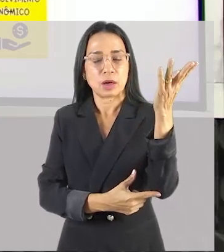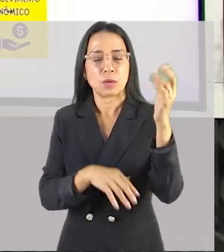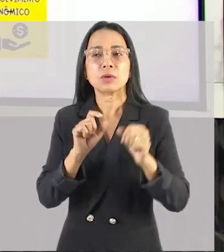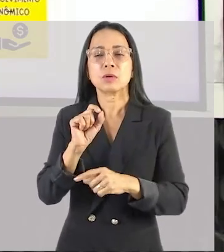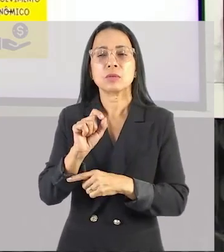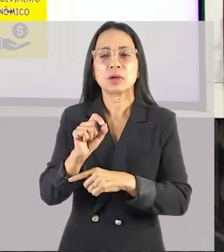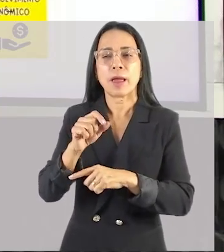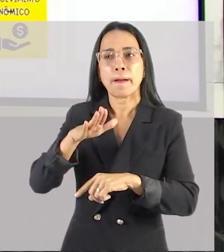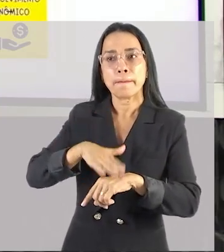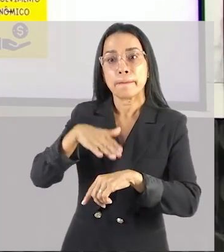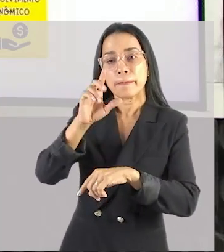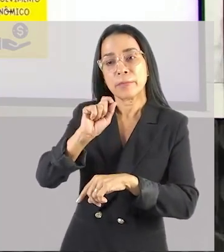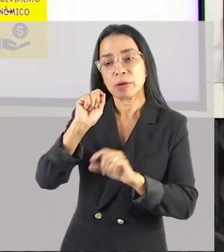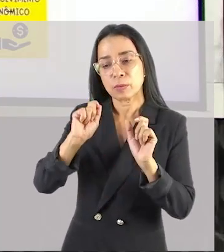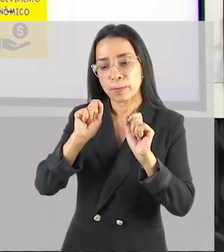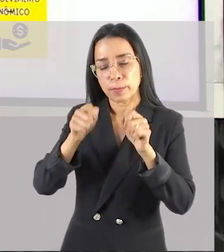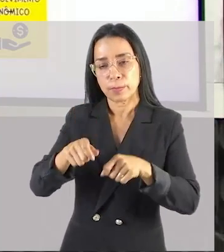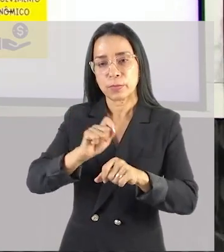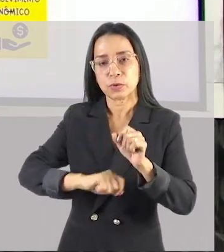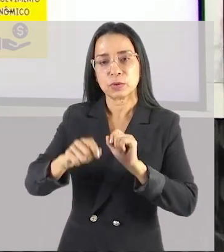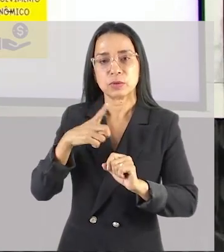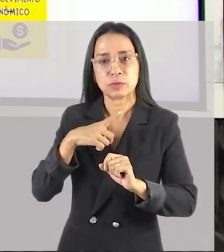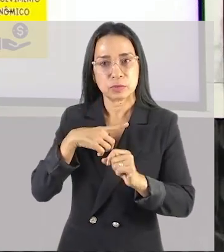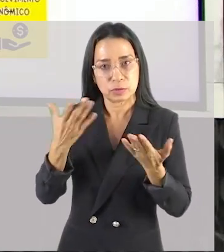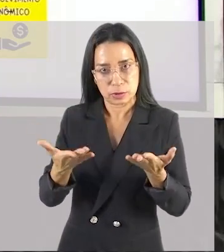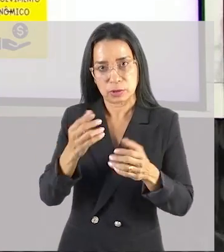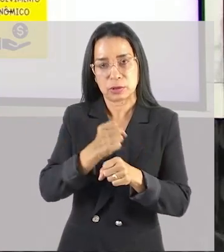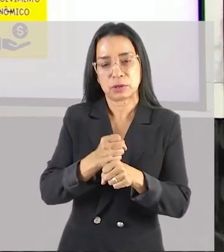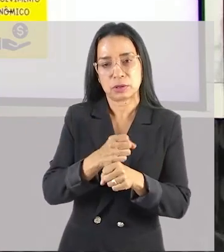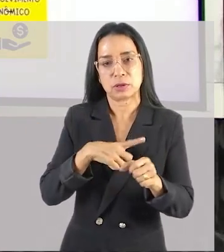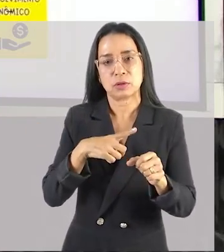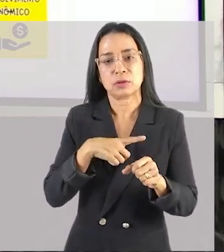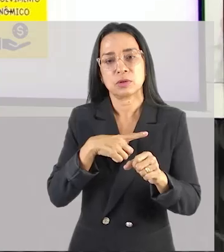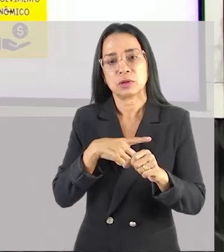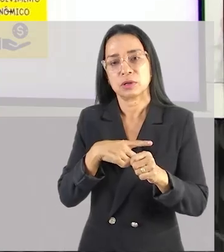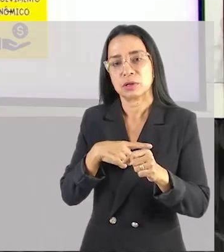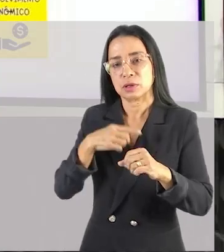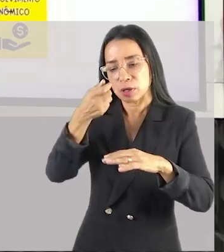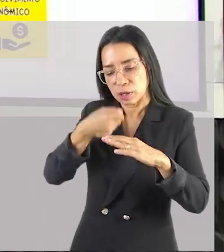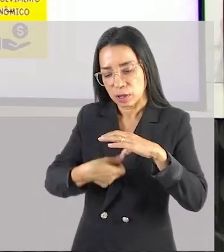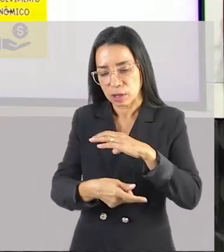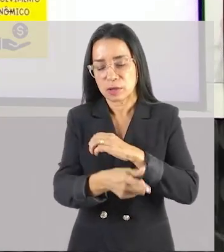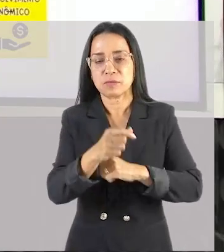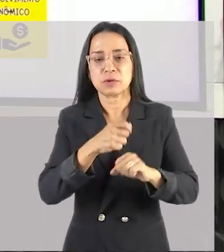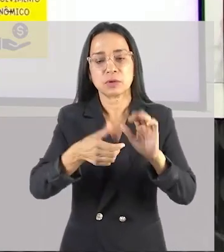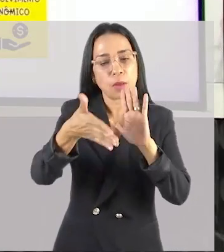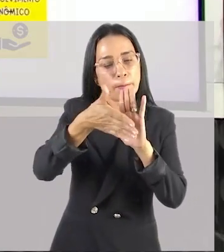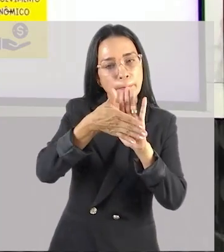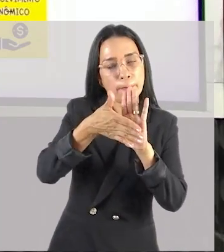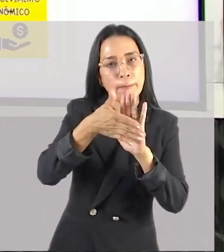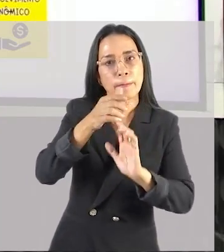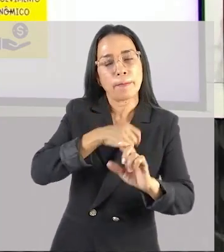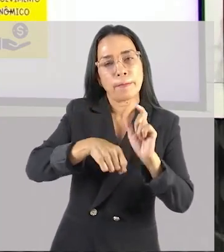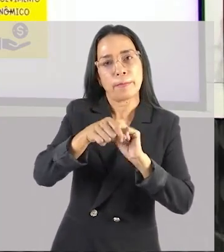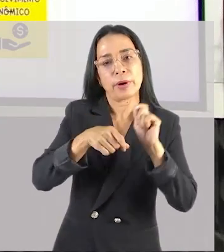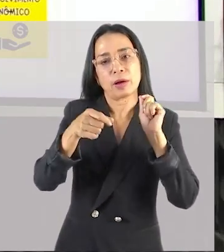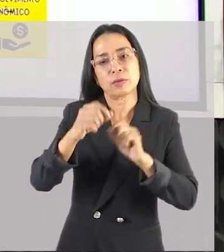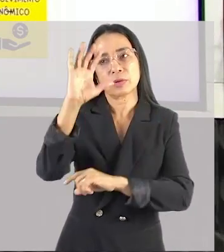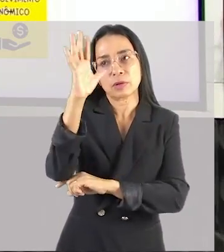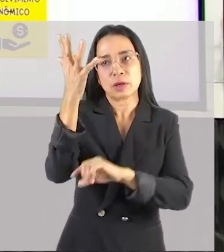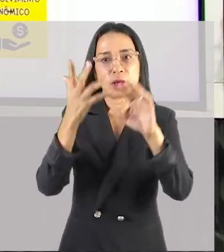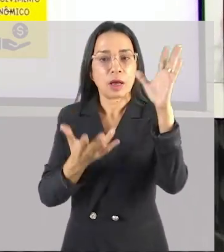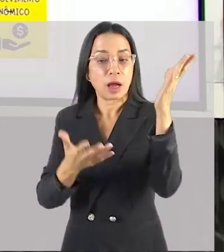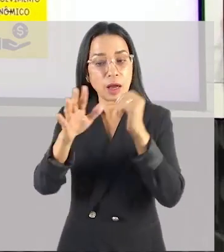esse ano, visto que o Brasil tem investido em pautas ambientais, feito diversas reuniões, várias